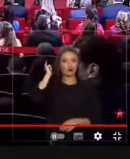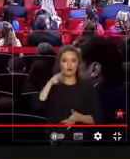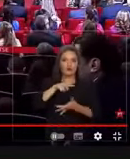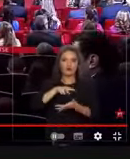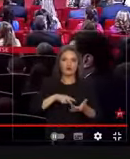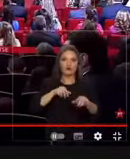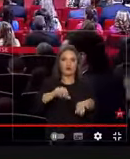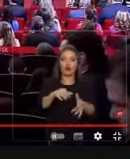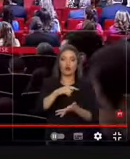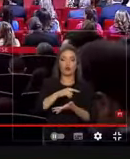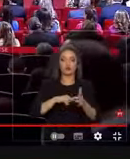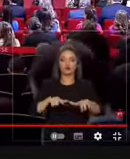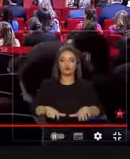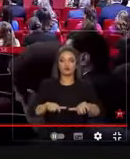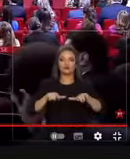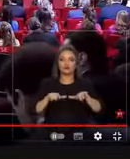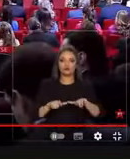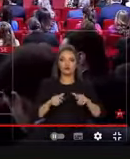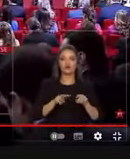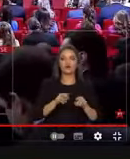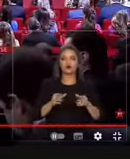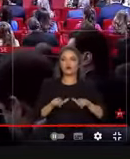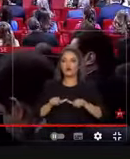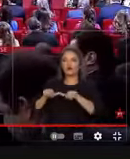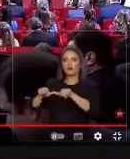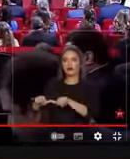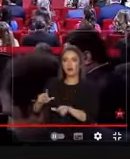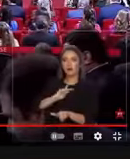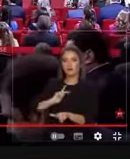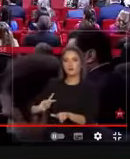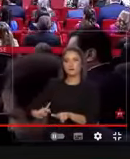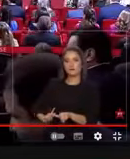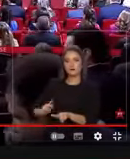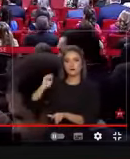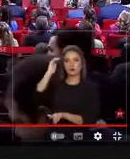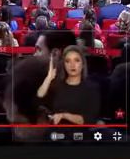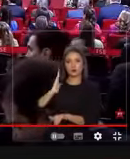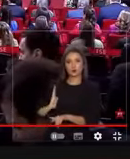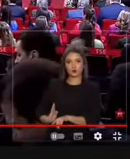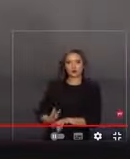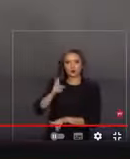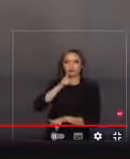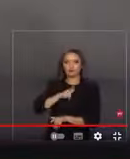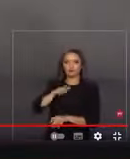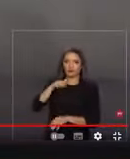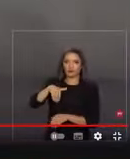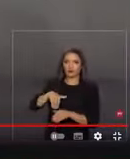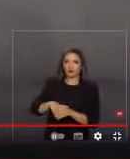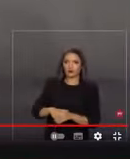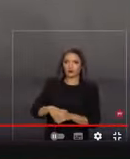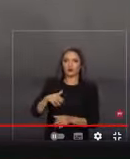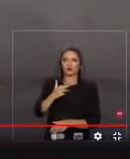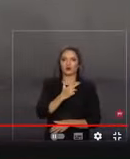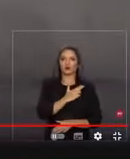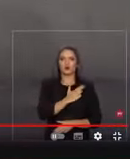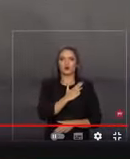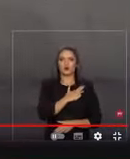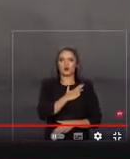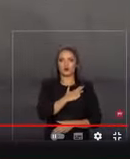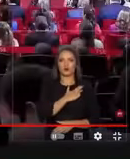a ser entregue ao Excelentíssimo Senhor Presidente da República Federativa do Brasil eleito, Luiz Inácio Lula da